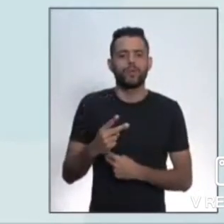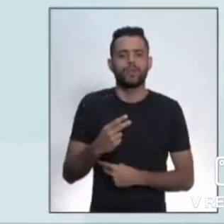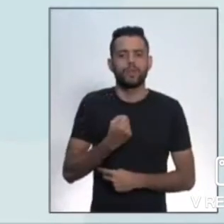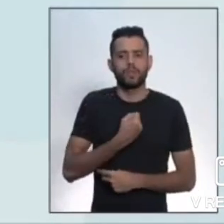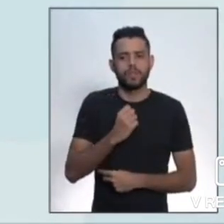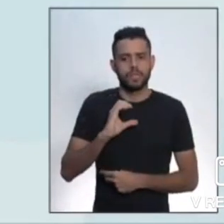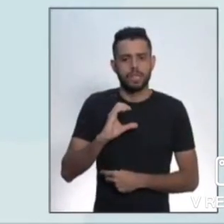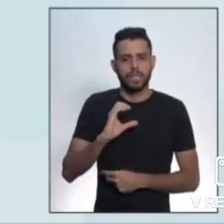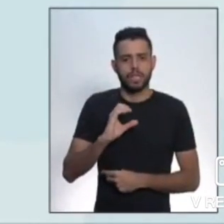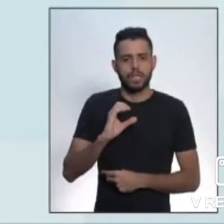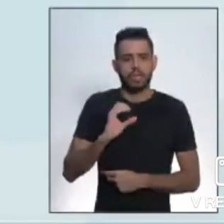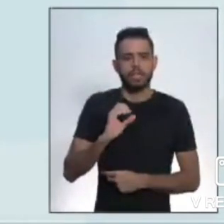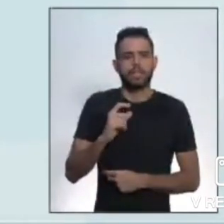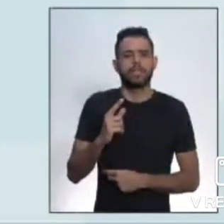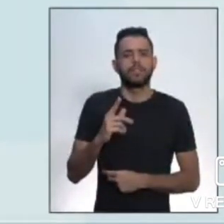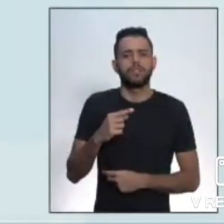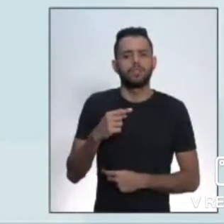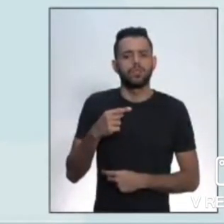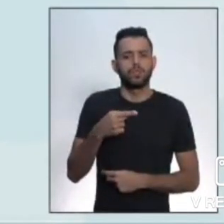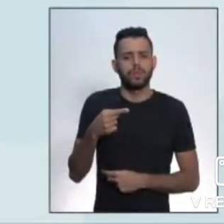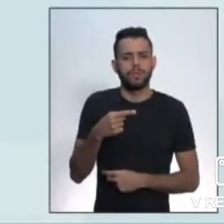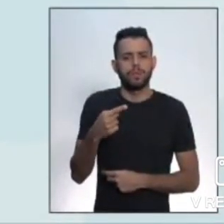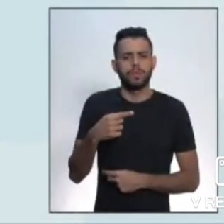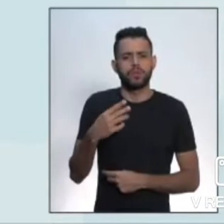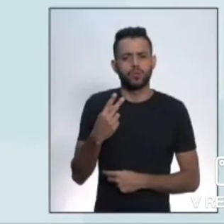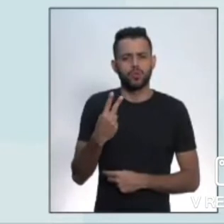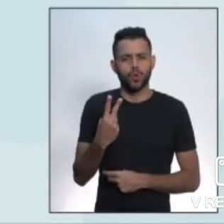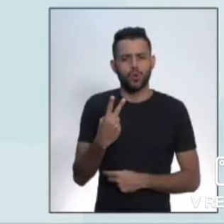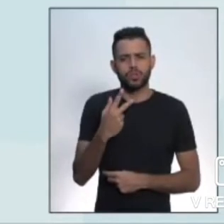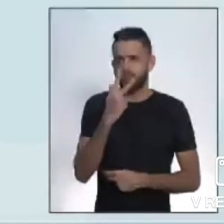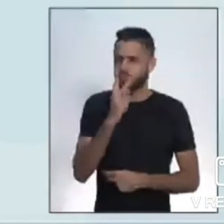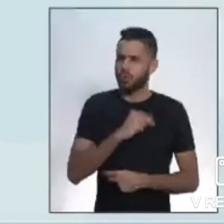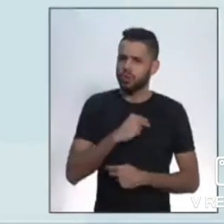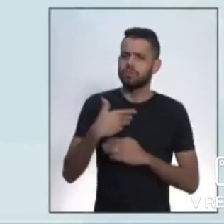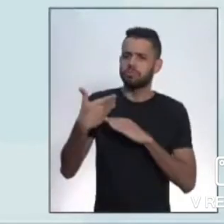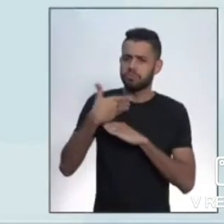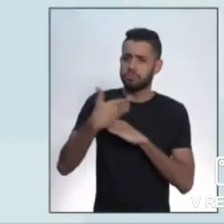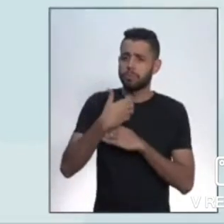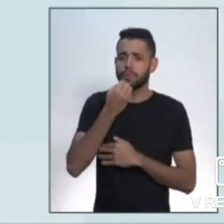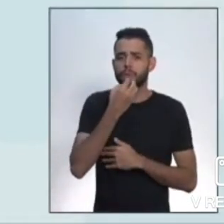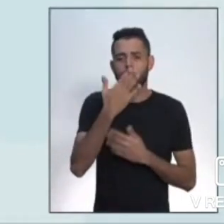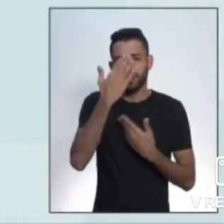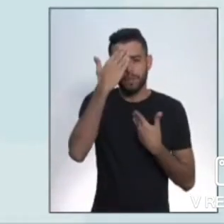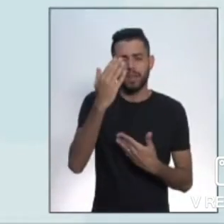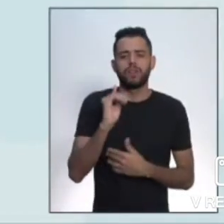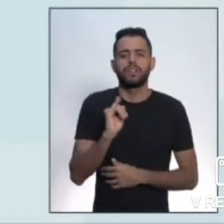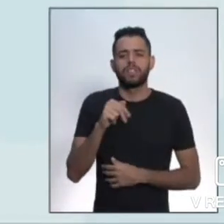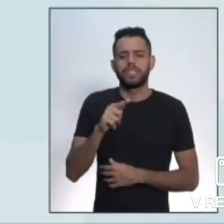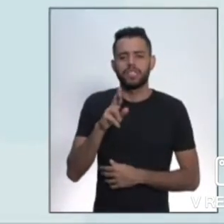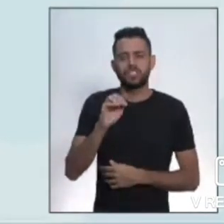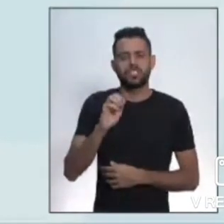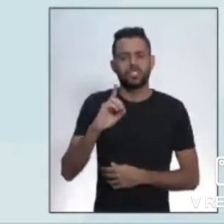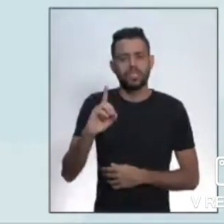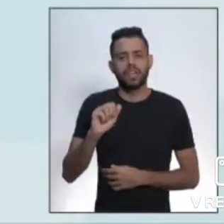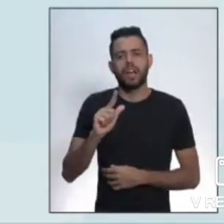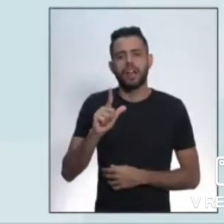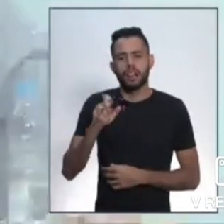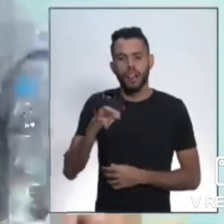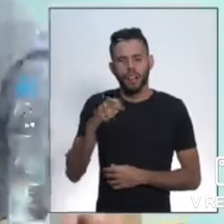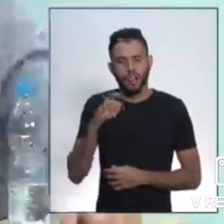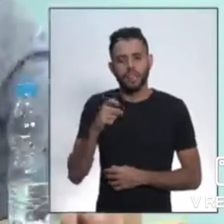2N... menos 2. Nossa, participação aqui muito boa. Obrigado, Ingrid, Alex,